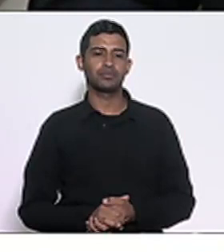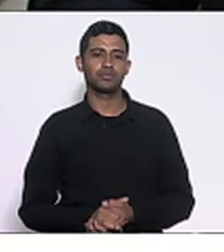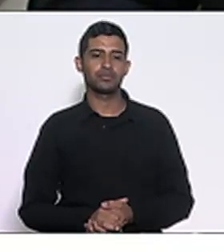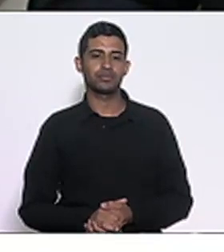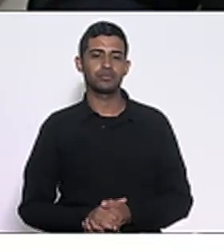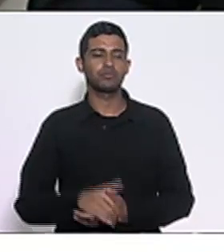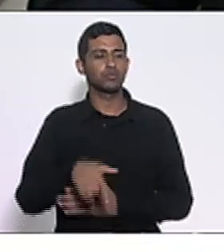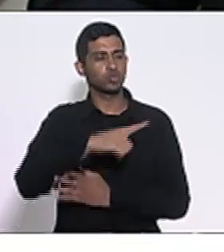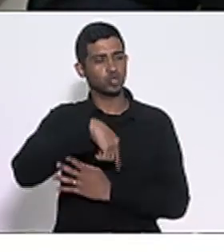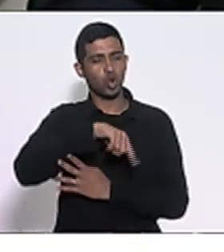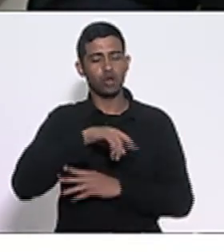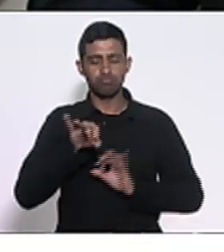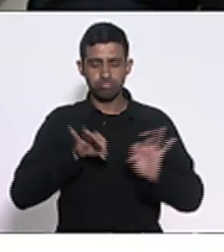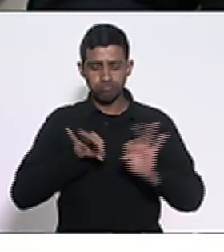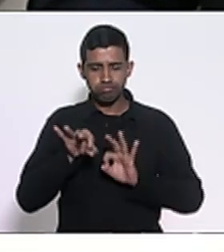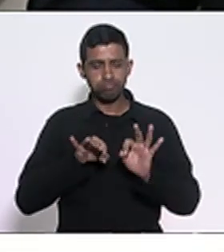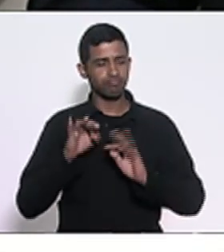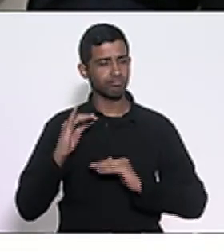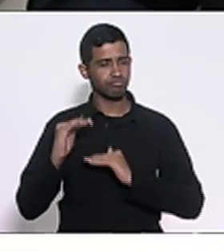Nós desenvolvemos